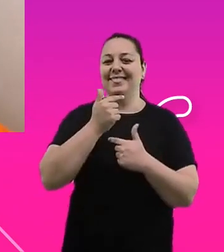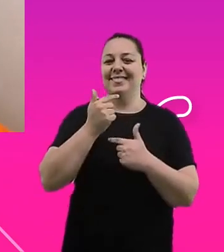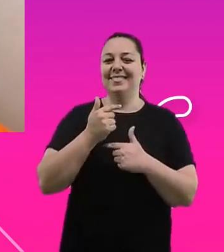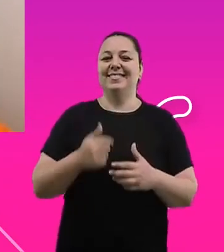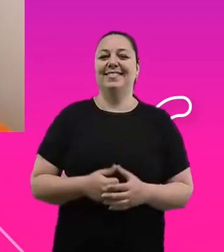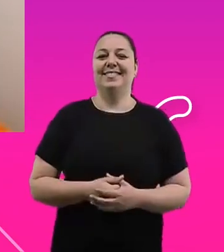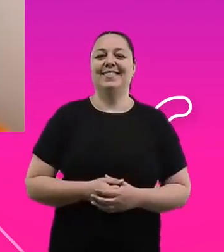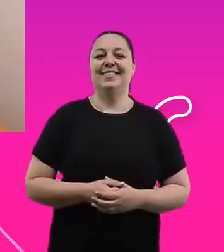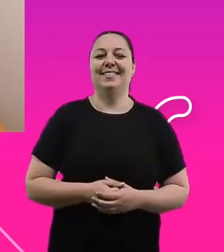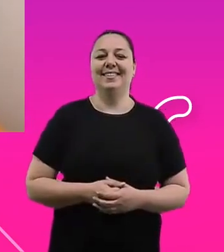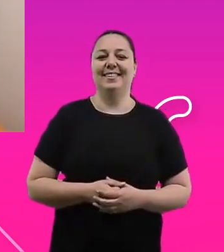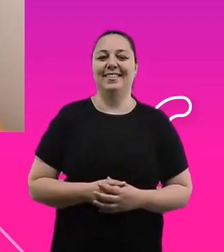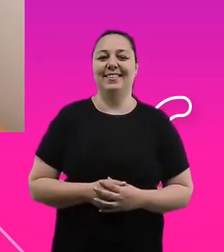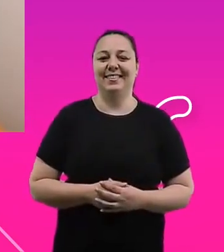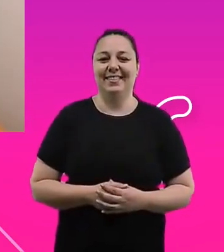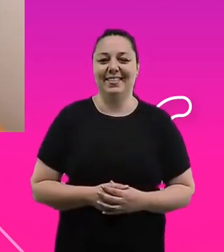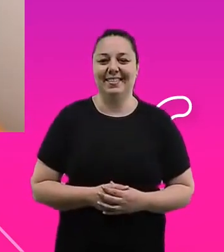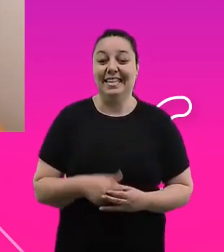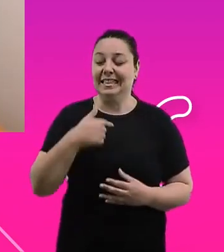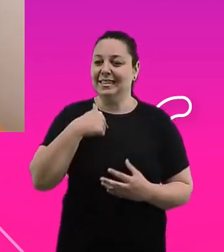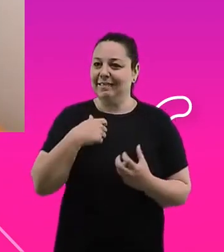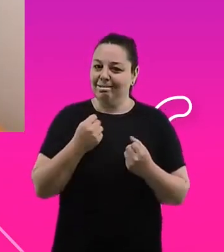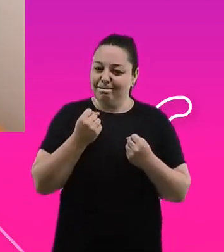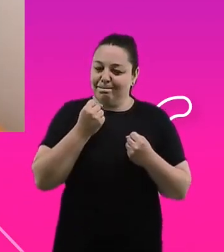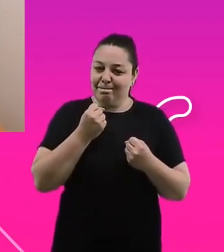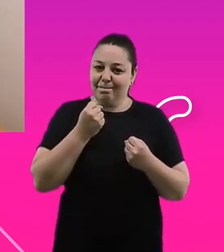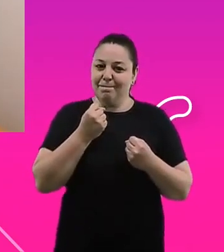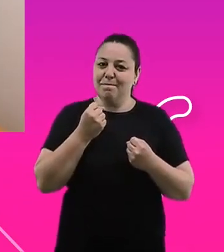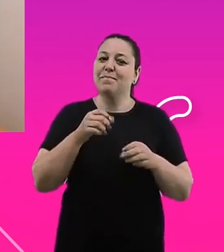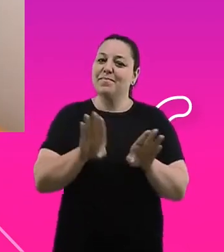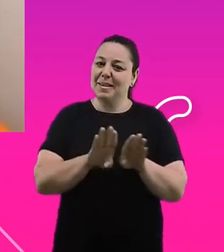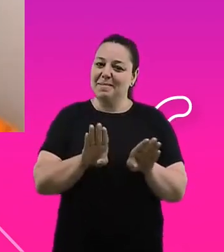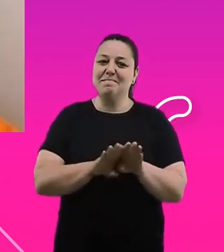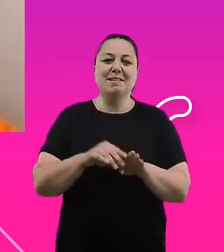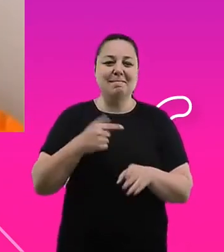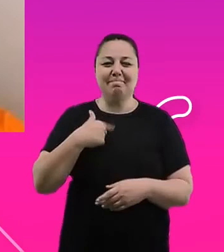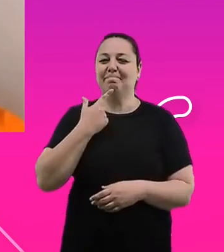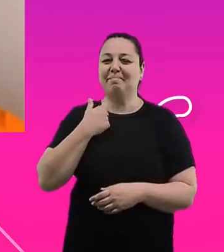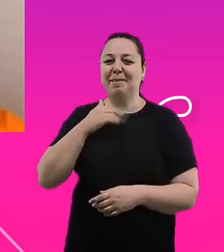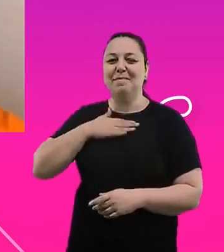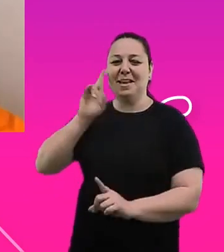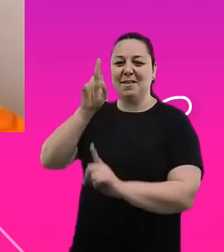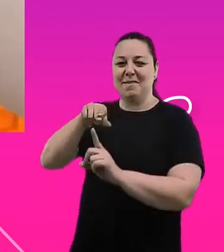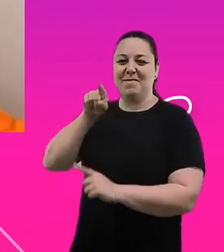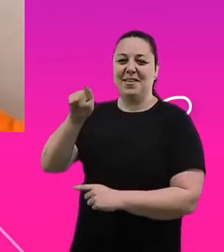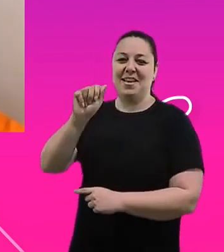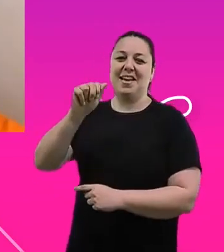Não, eu vou falar porque eu tava me segurando pra tietagem, mas eu ia falar que é o André, que é o MM também. Não,